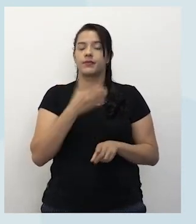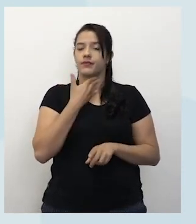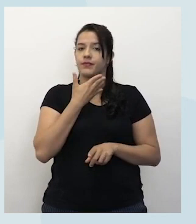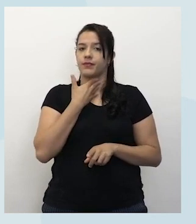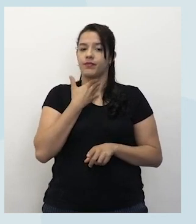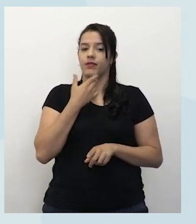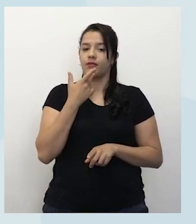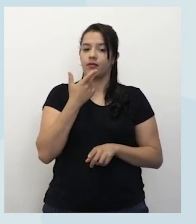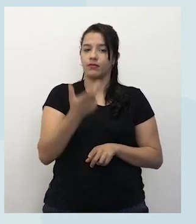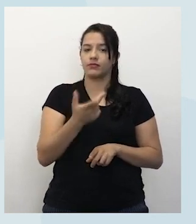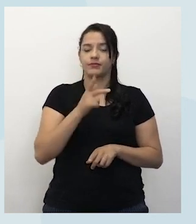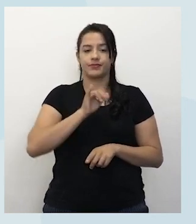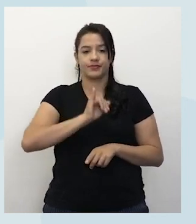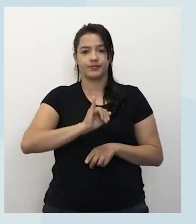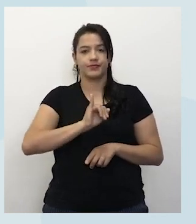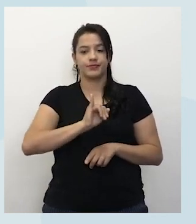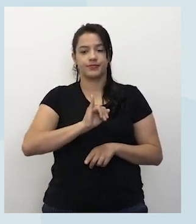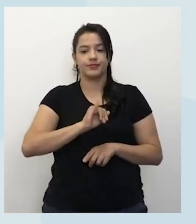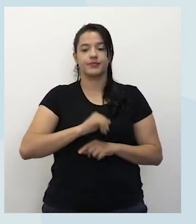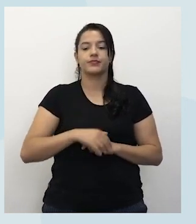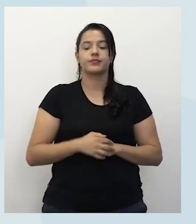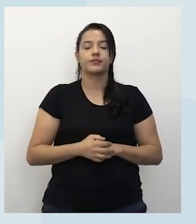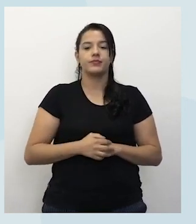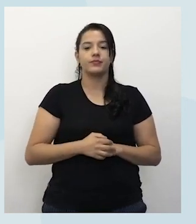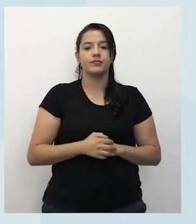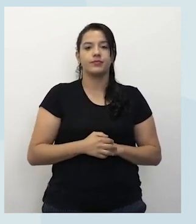é I, uhum. Palavra